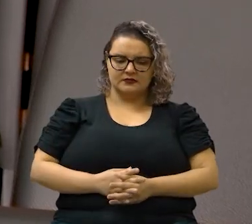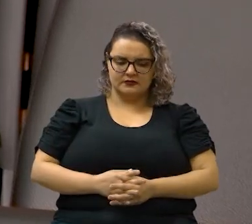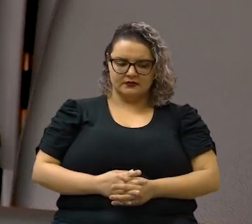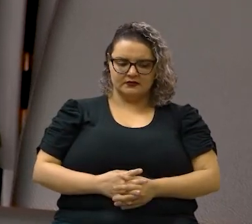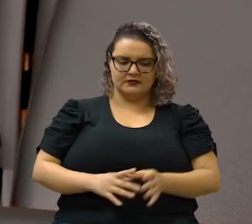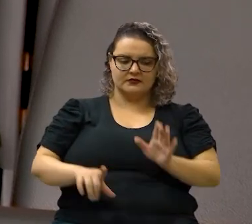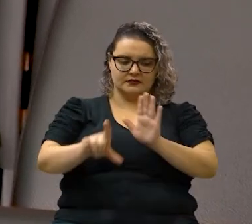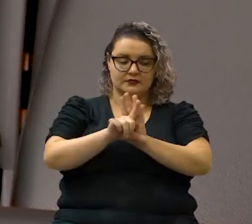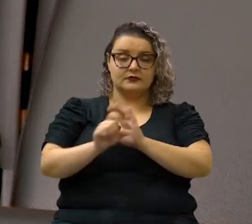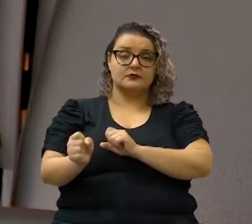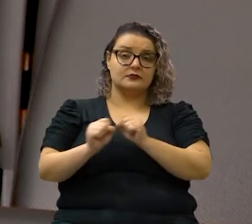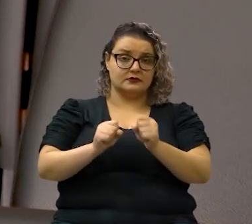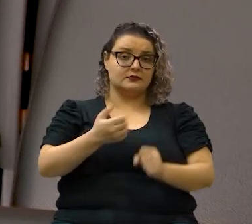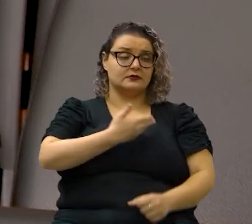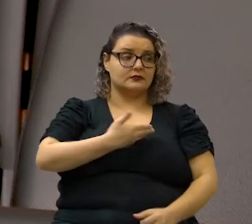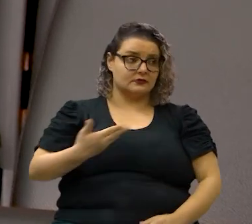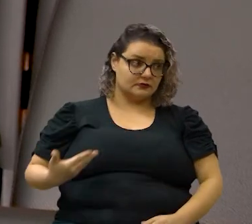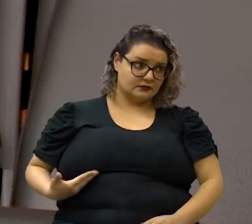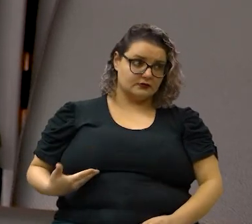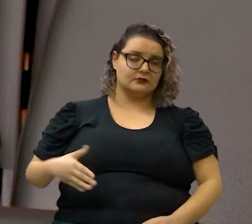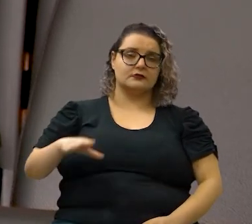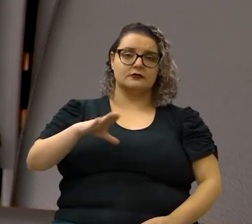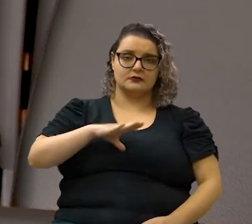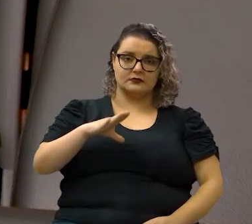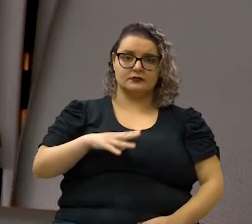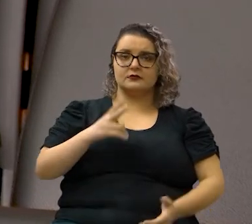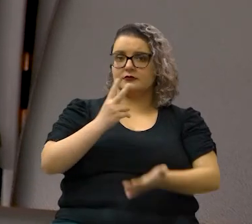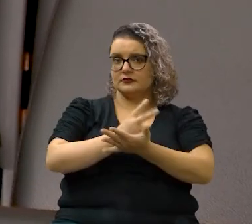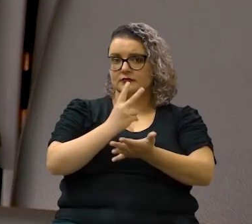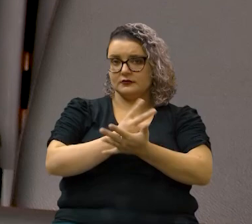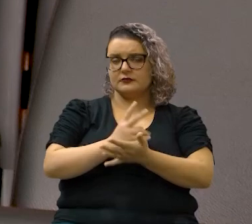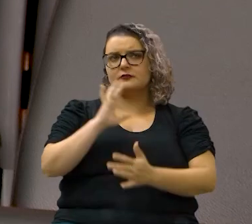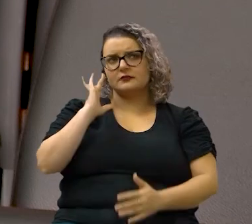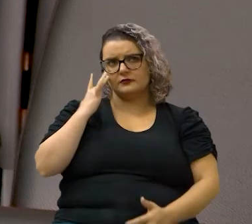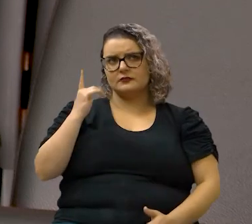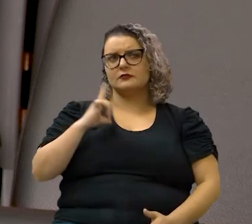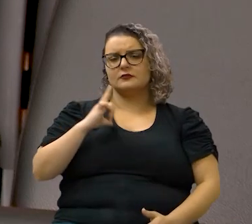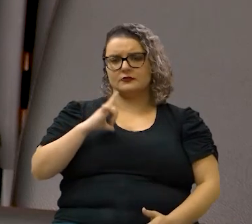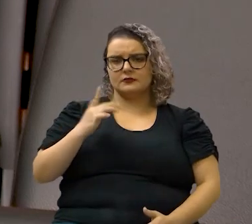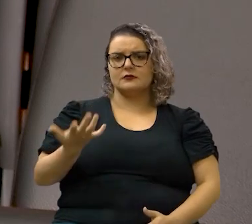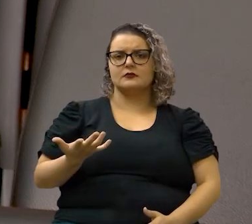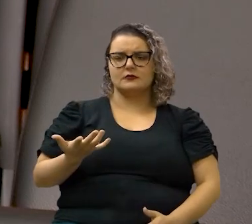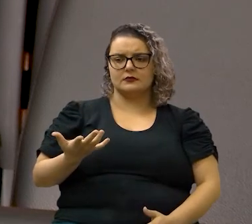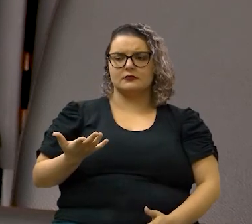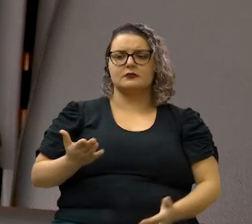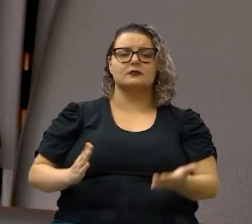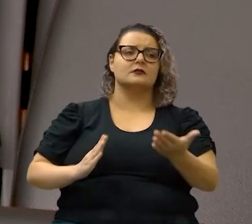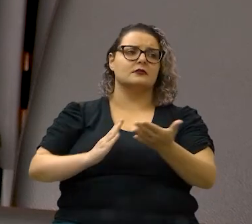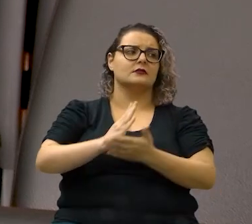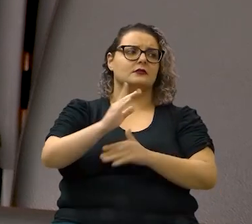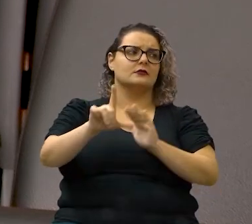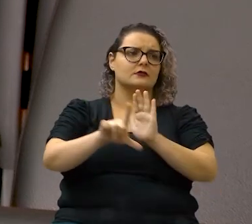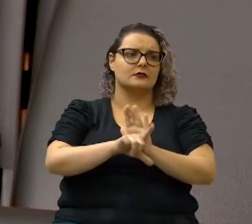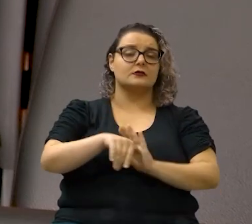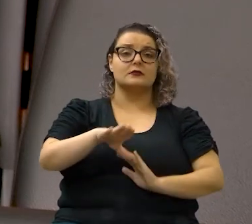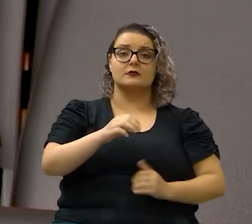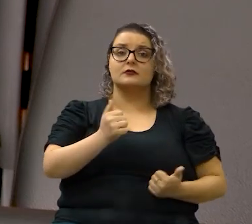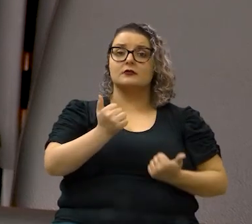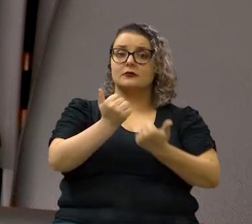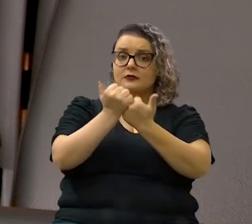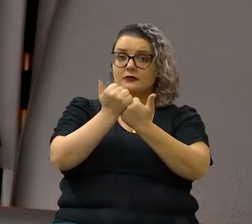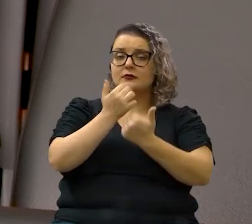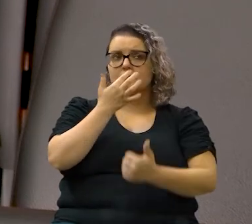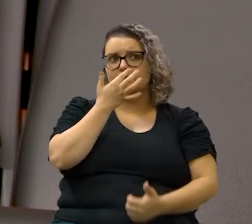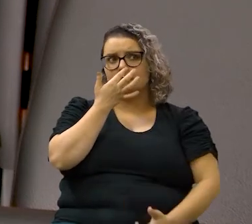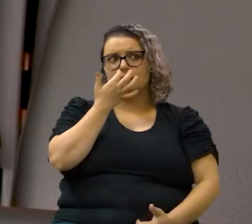sobre essa lei com o Poder Municipal a todo momento. Então eu acho que nós teremos, a partir da aprovação da lei, mais